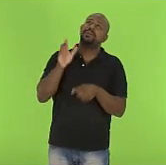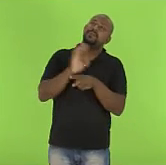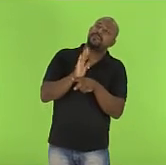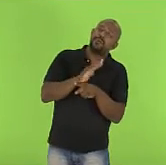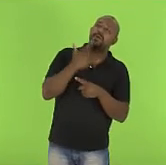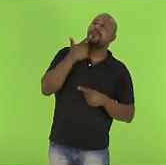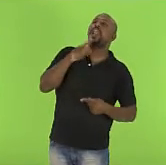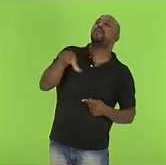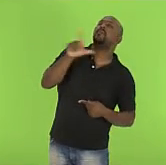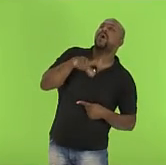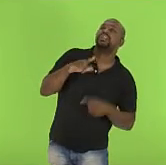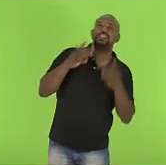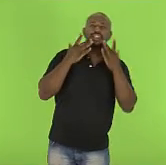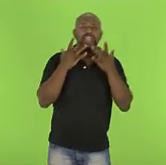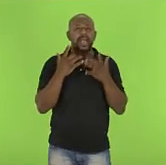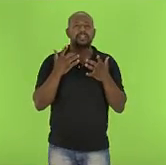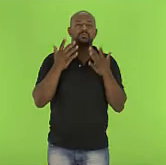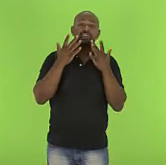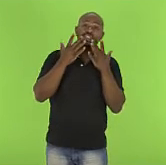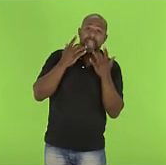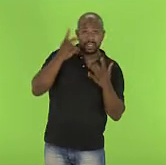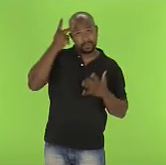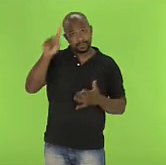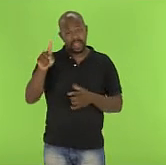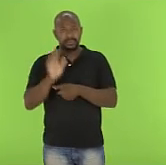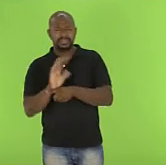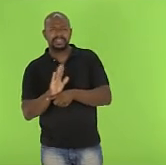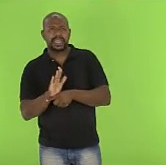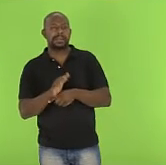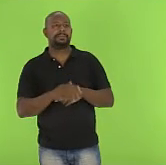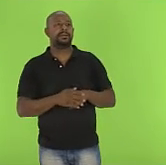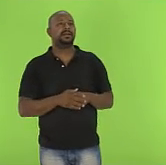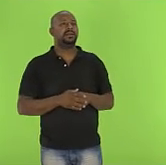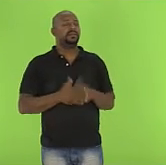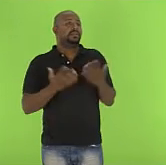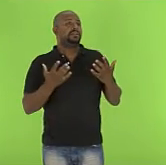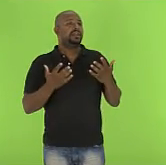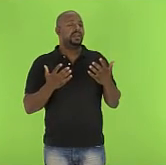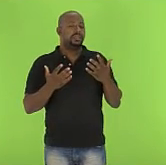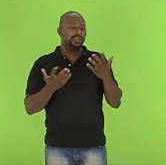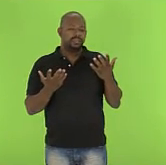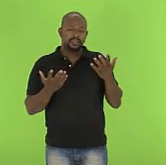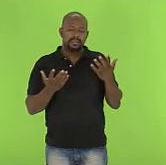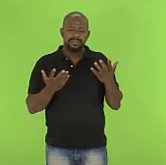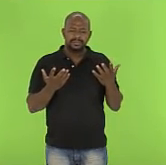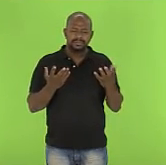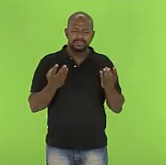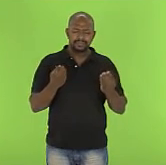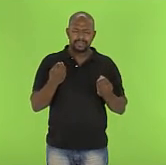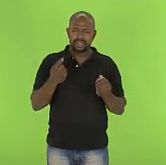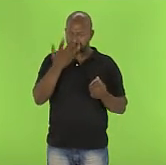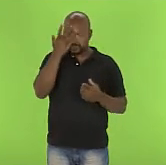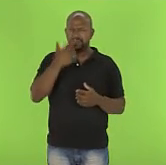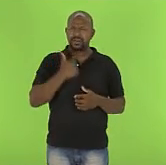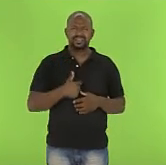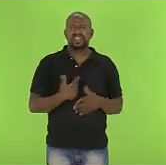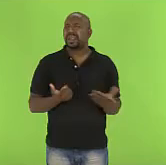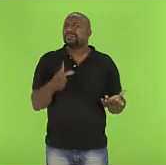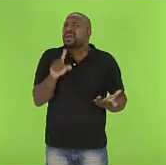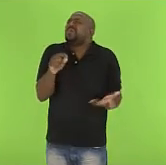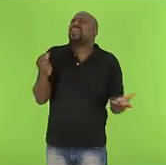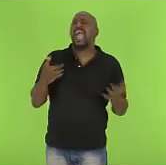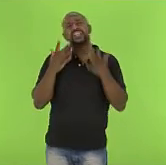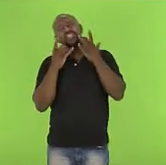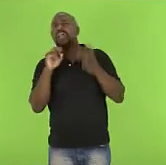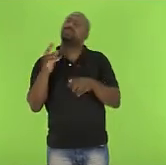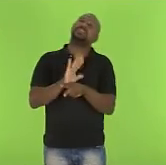filme, mas é um filme com uma linguagem de teatro, na verdade é um teatro feito para o cinema. E aí, não se lembro quem chegou para mim e falou assim,